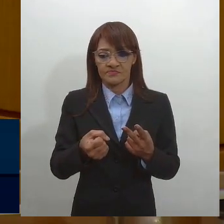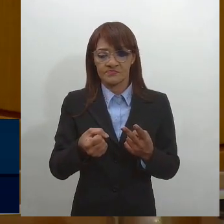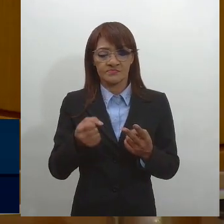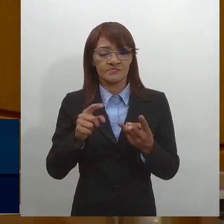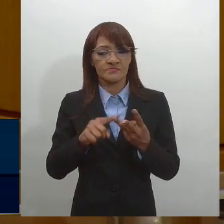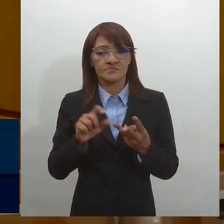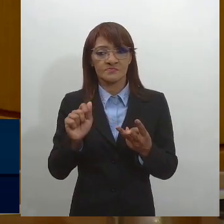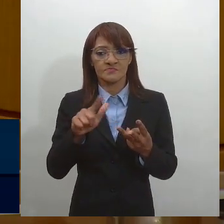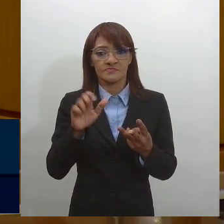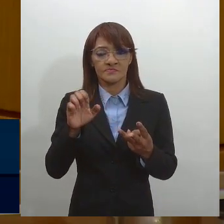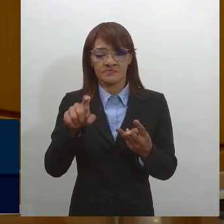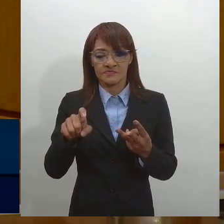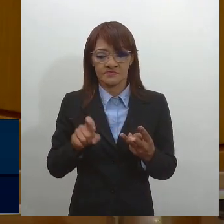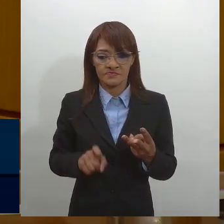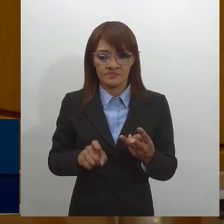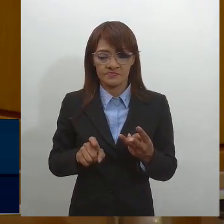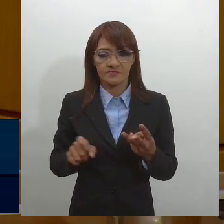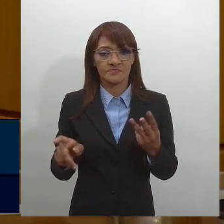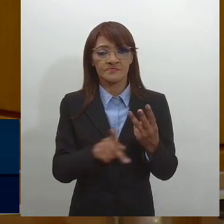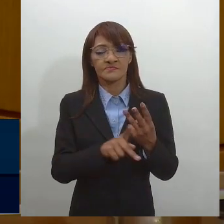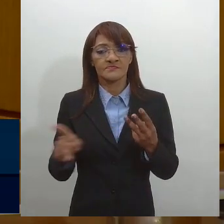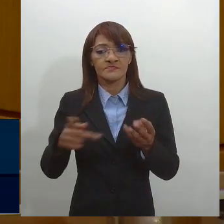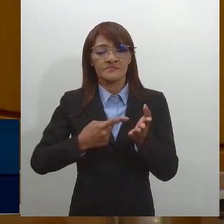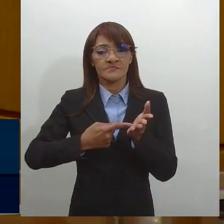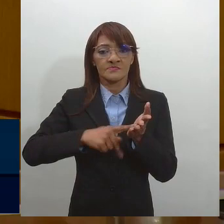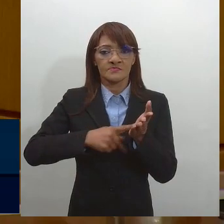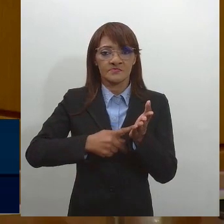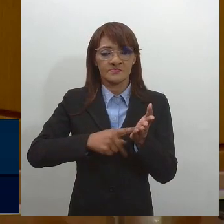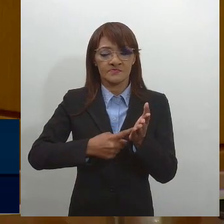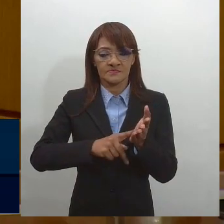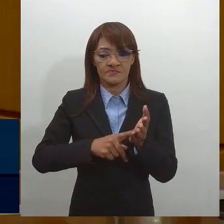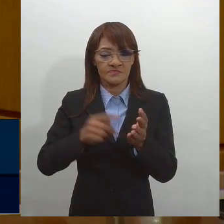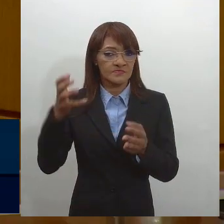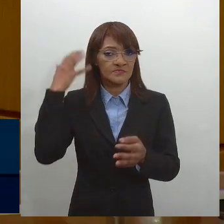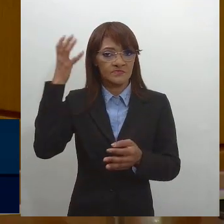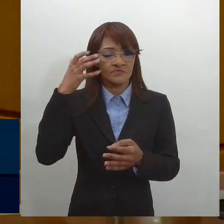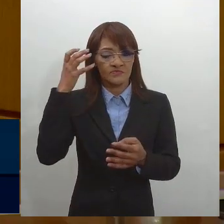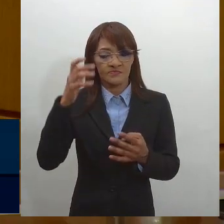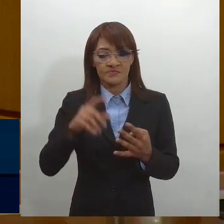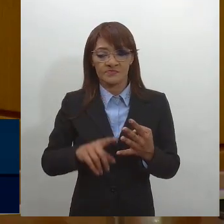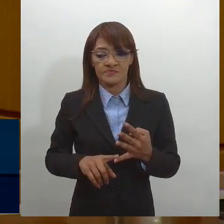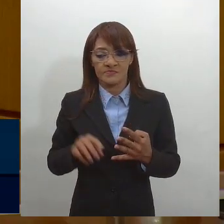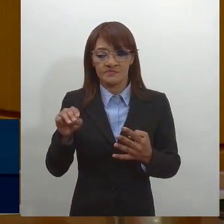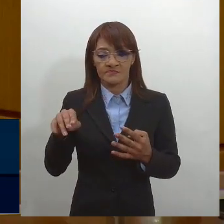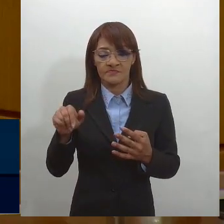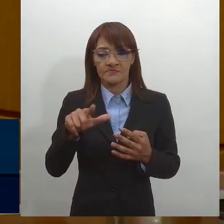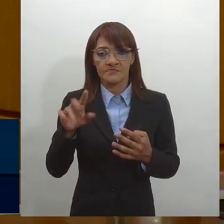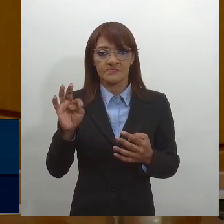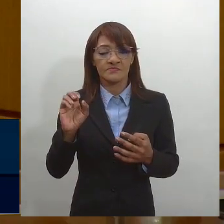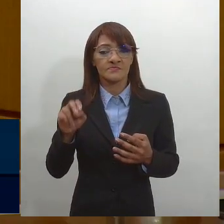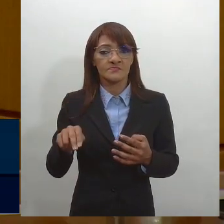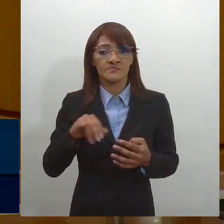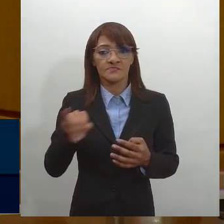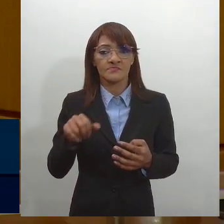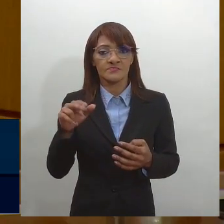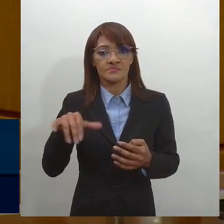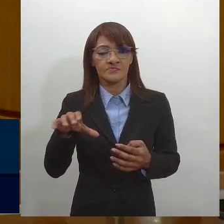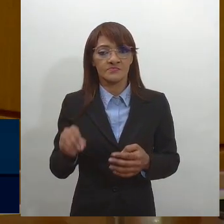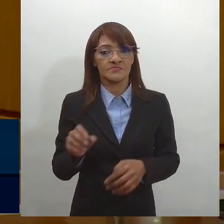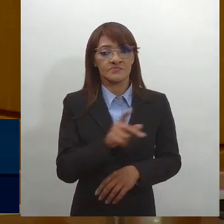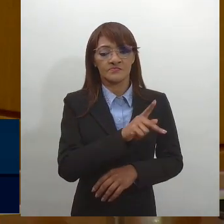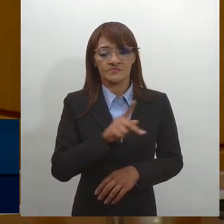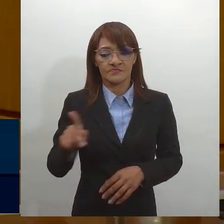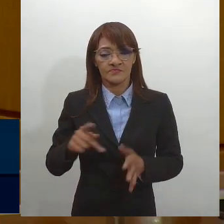do Sindicato dos Radialistas, Milton Júnior, presidente do Sindijó,